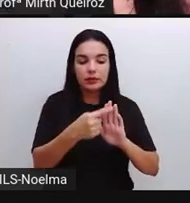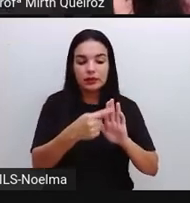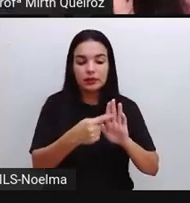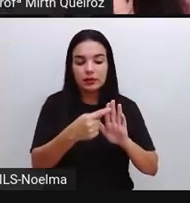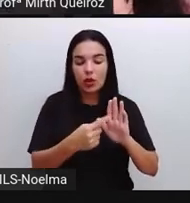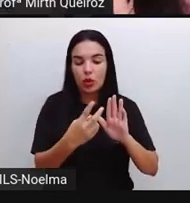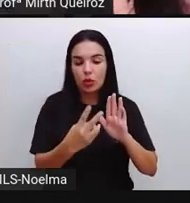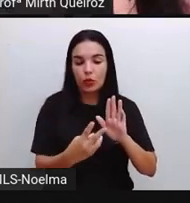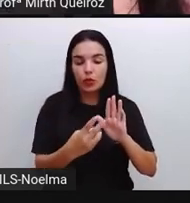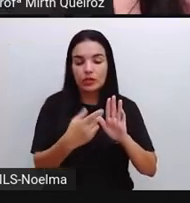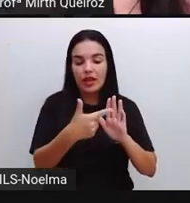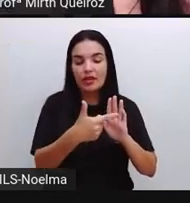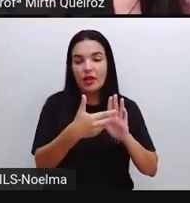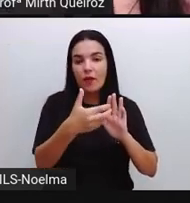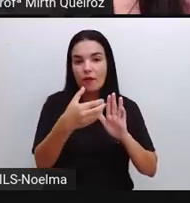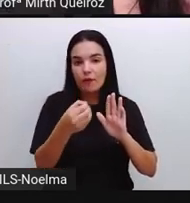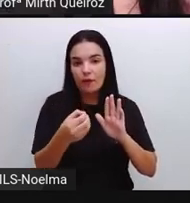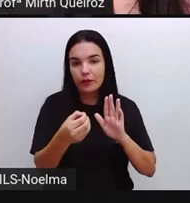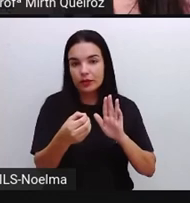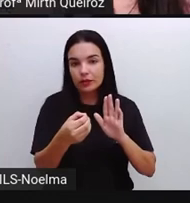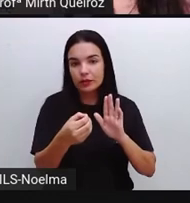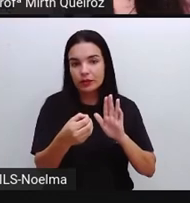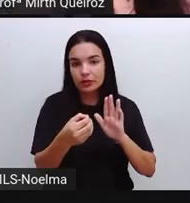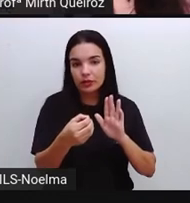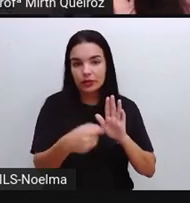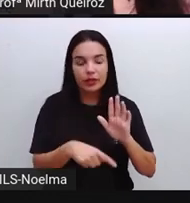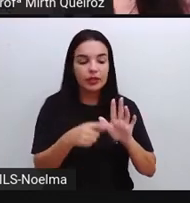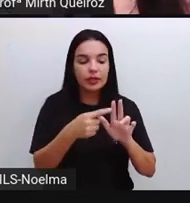equivale a 20 né então